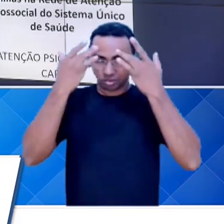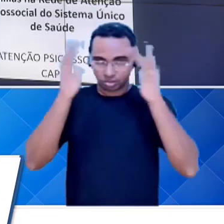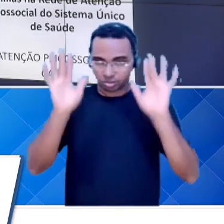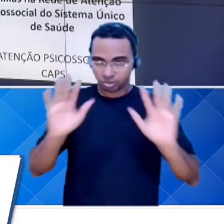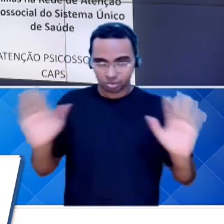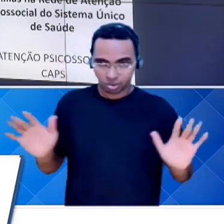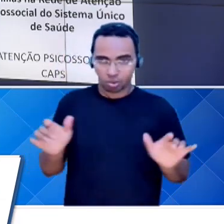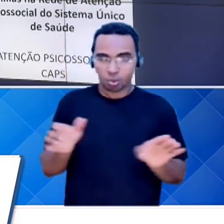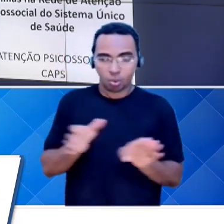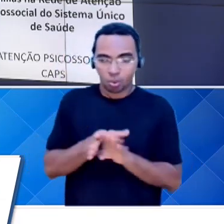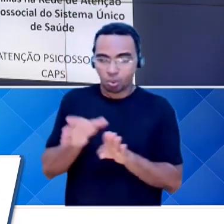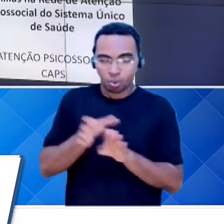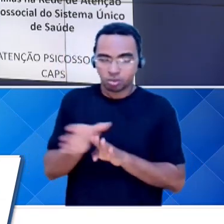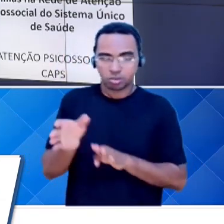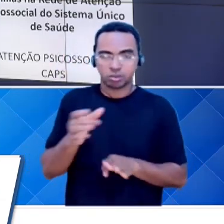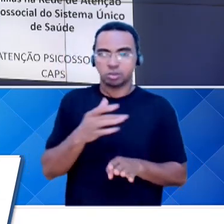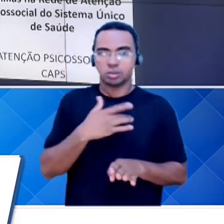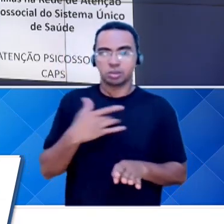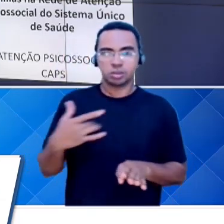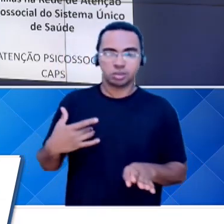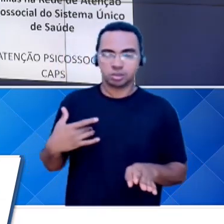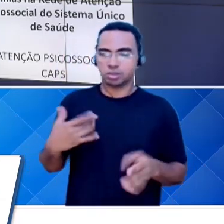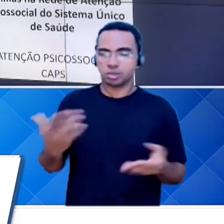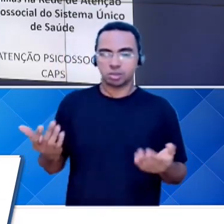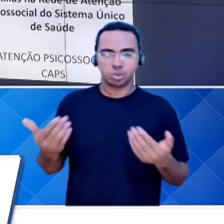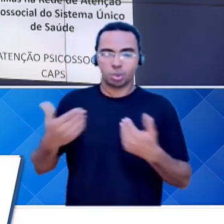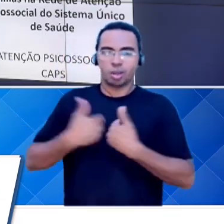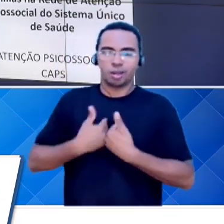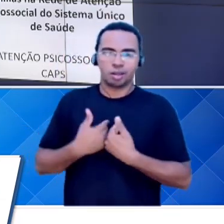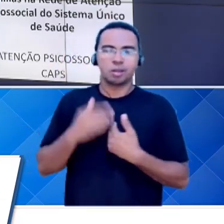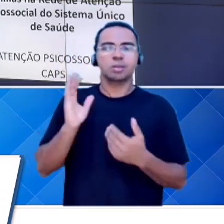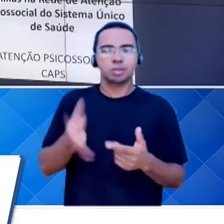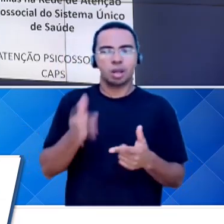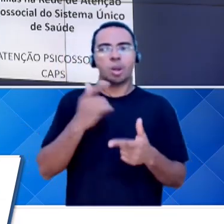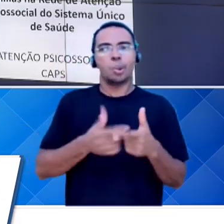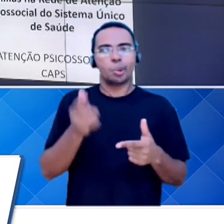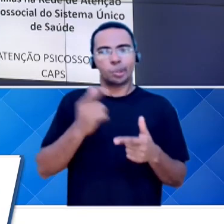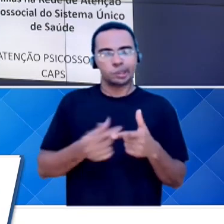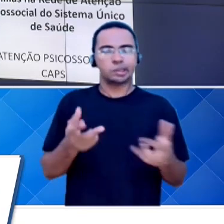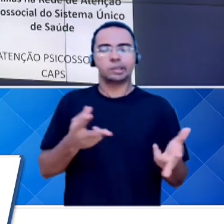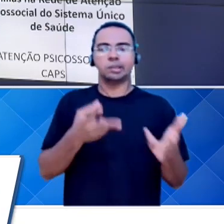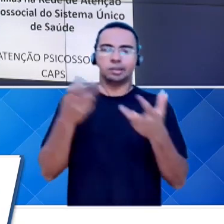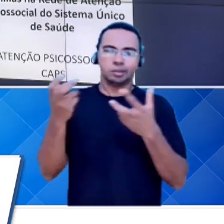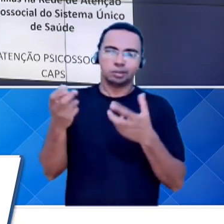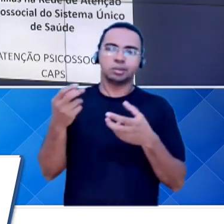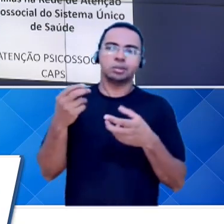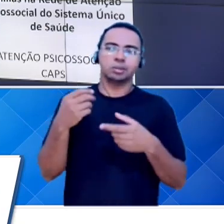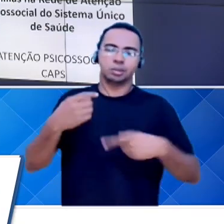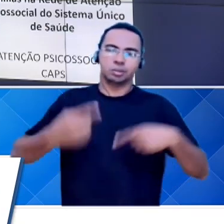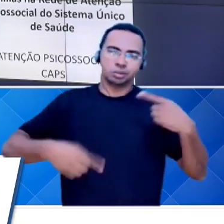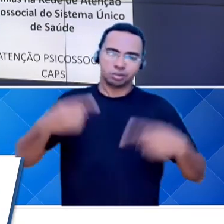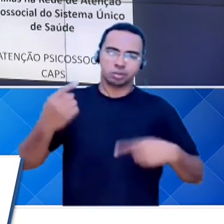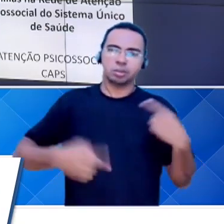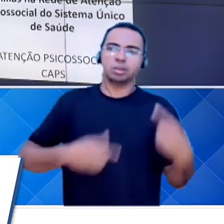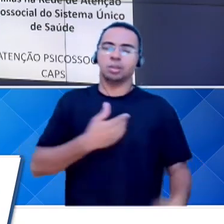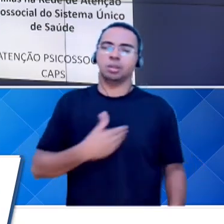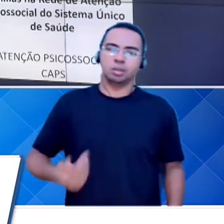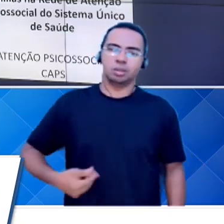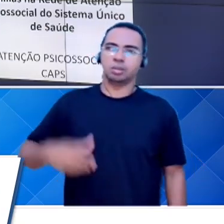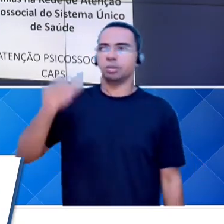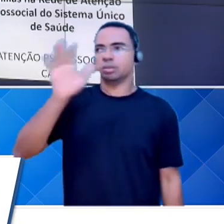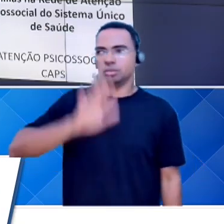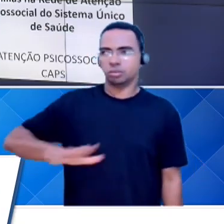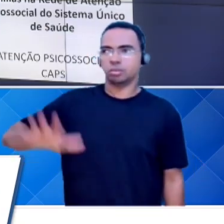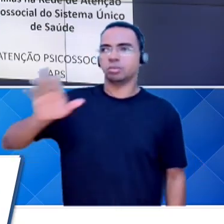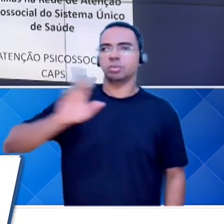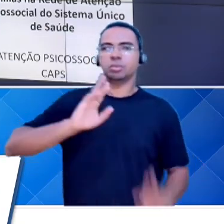encaminhar as nossas crianças com autismo. Então, já é um grande problema que nós verificamos aí na política pública nacional com relação